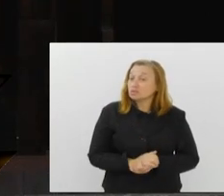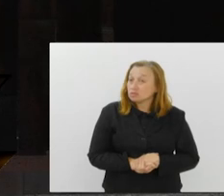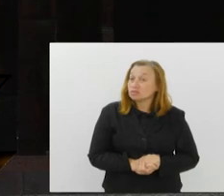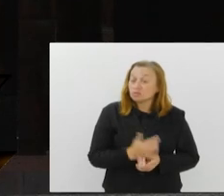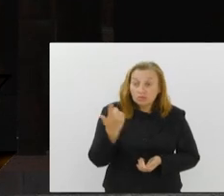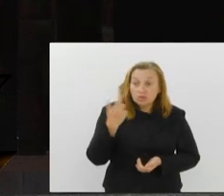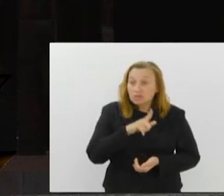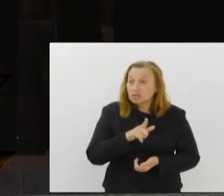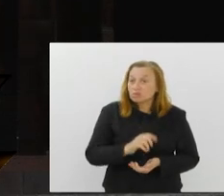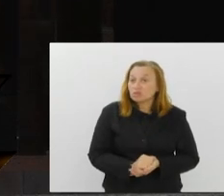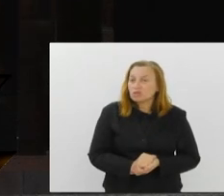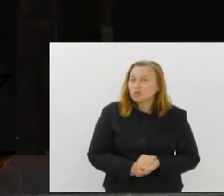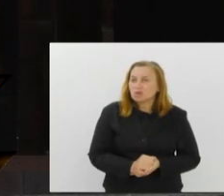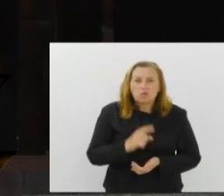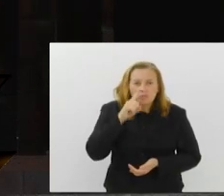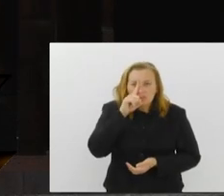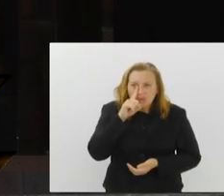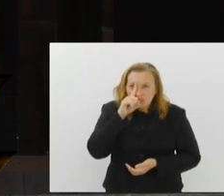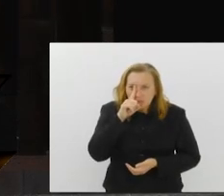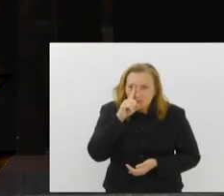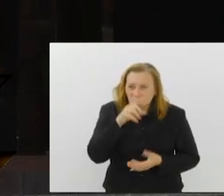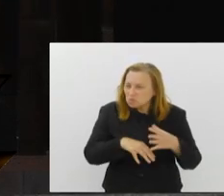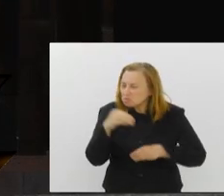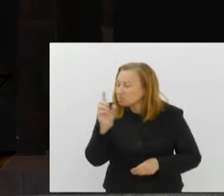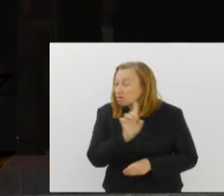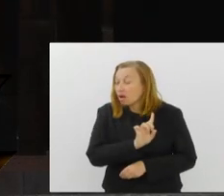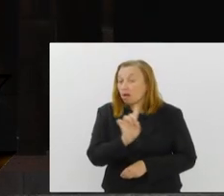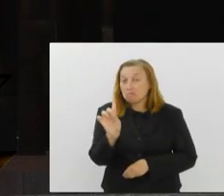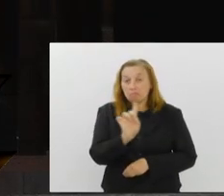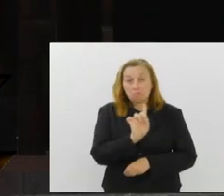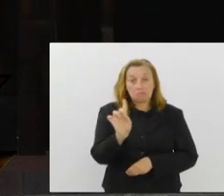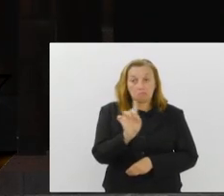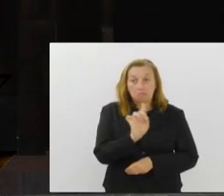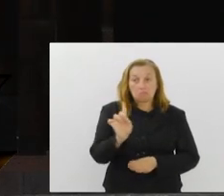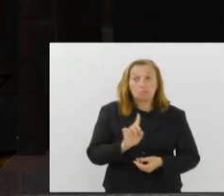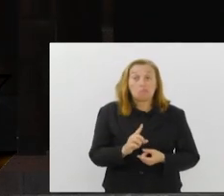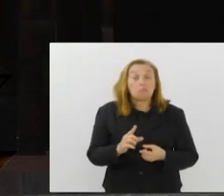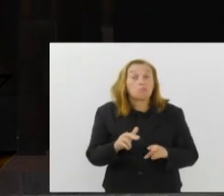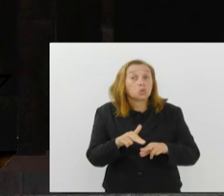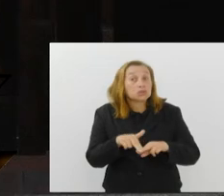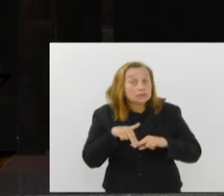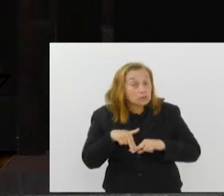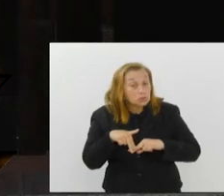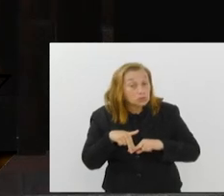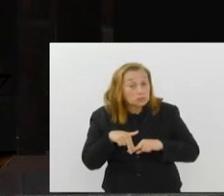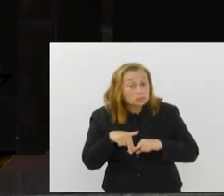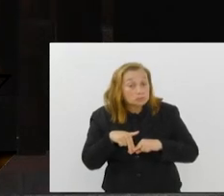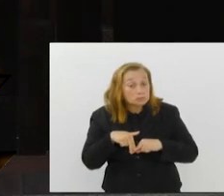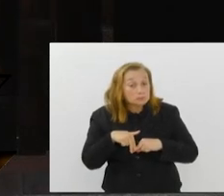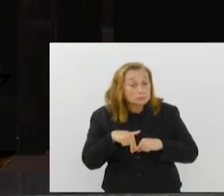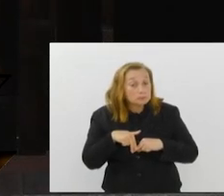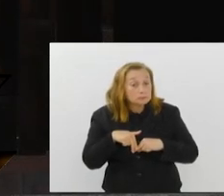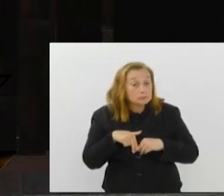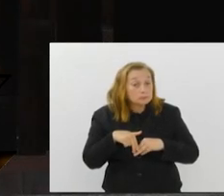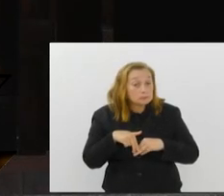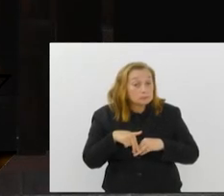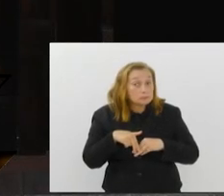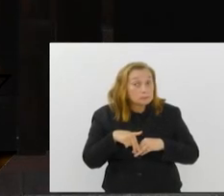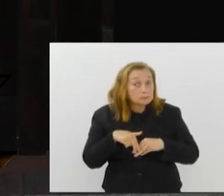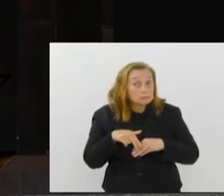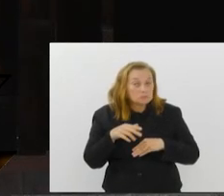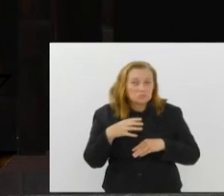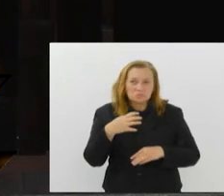esses riscos não desapareceram portanto e eu não me